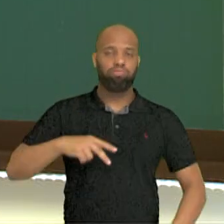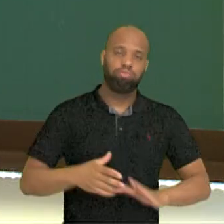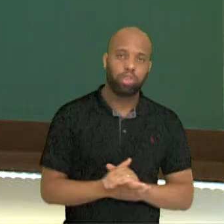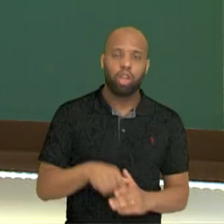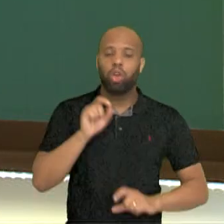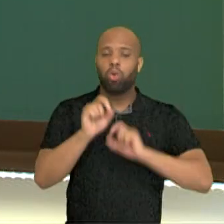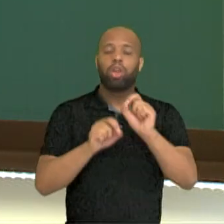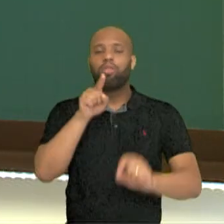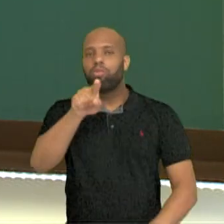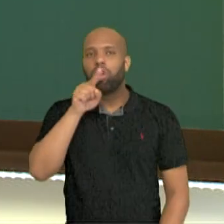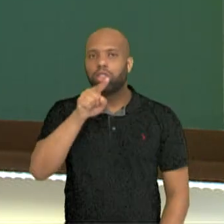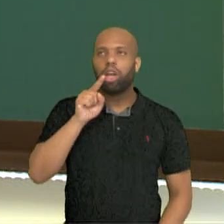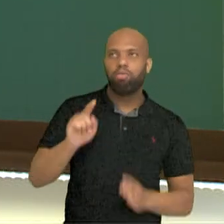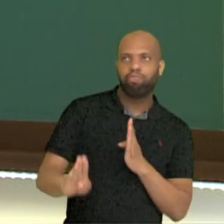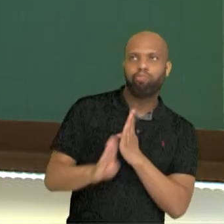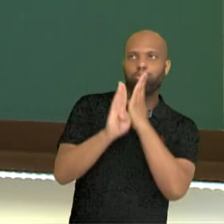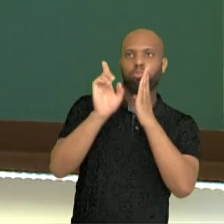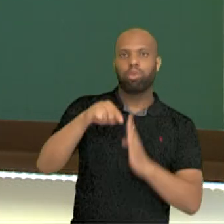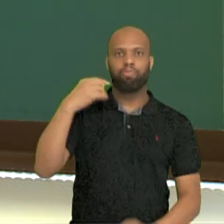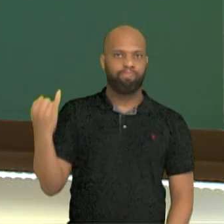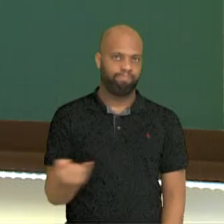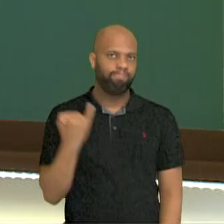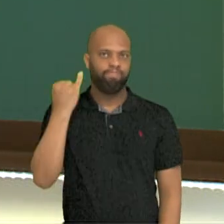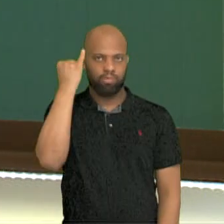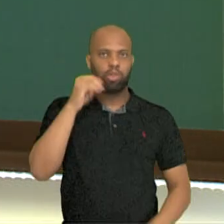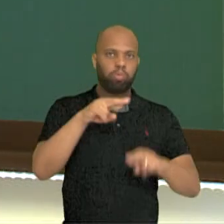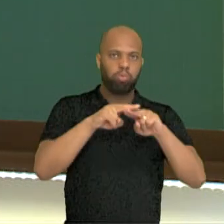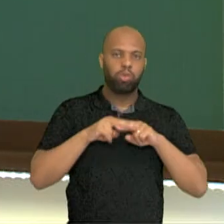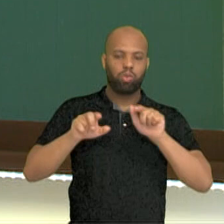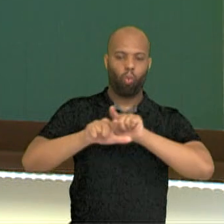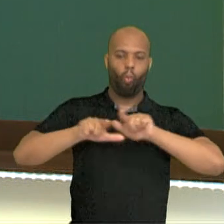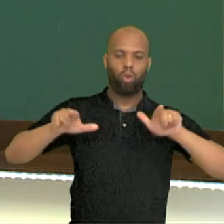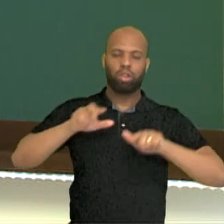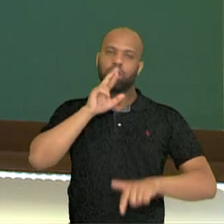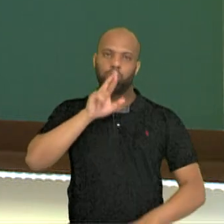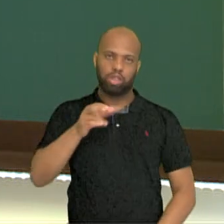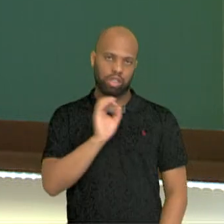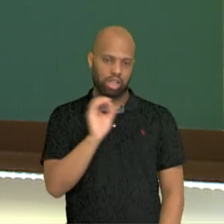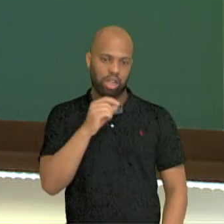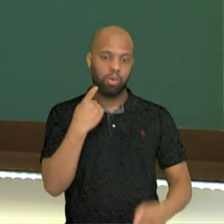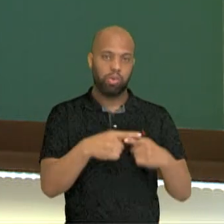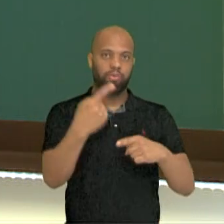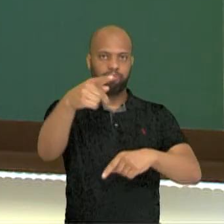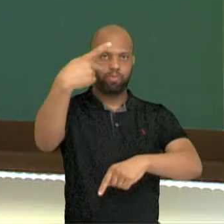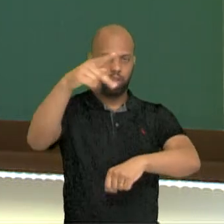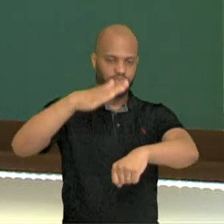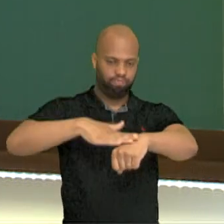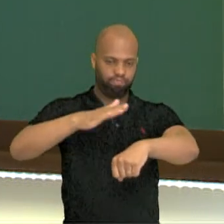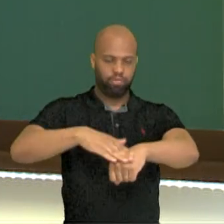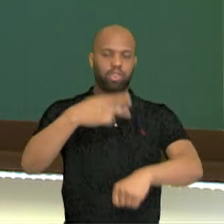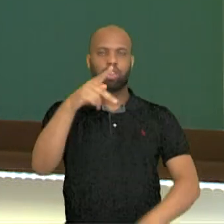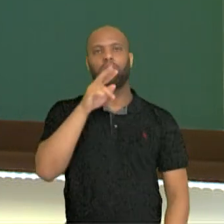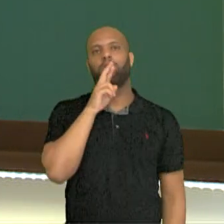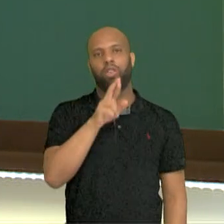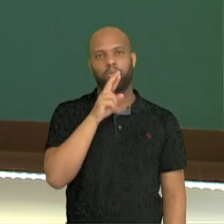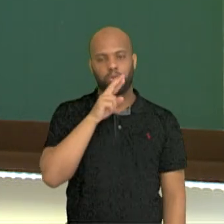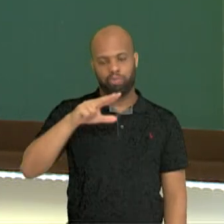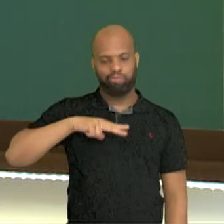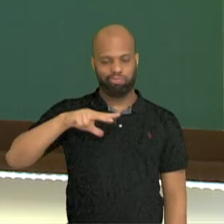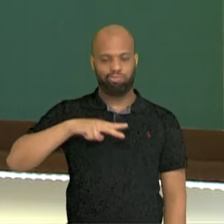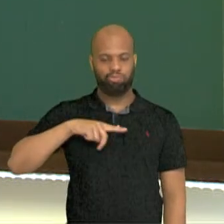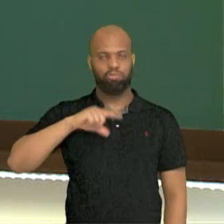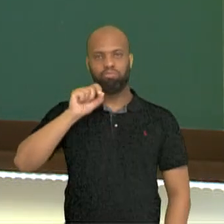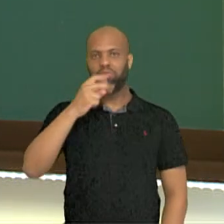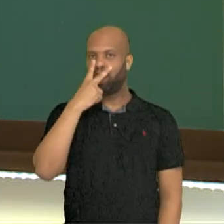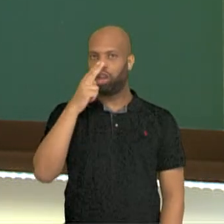o que você destaca como mais importante. É por isso que ela ficou aqui sem resposta, tá? Então, a sua resposta é aquela que